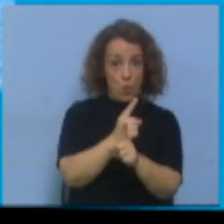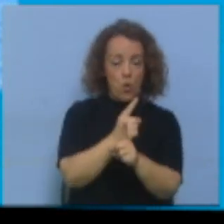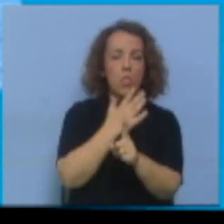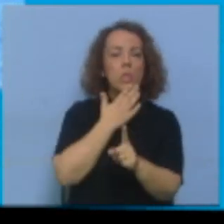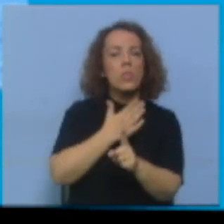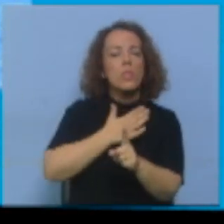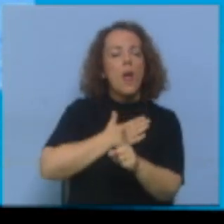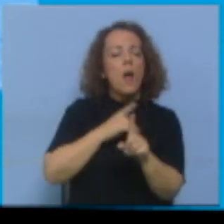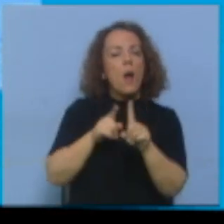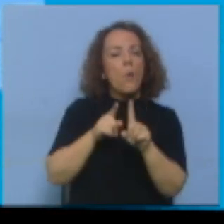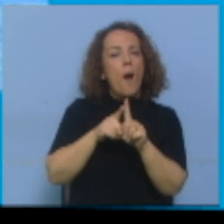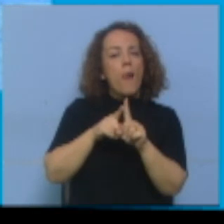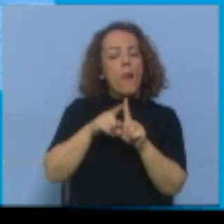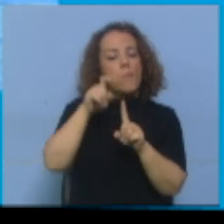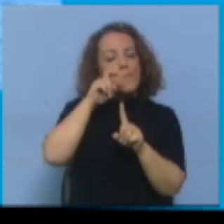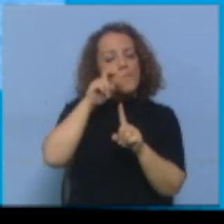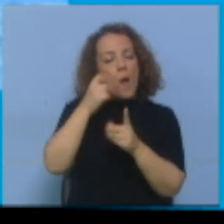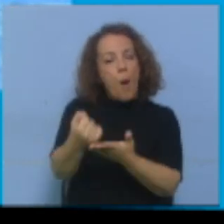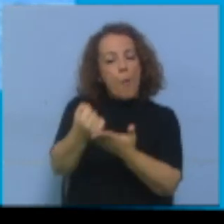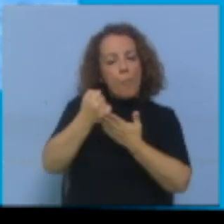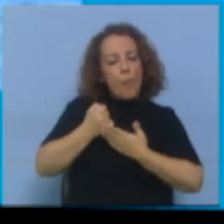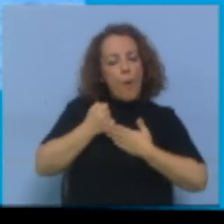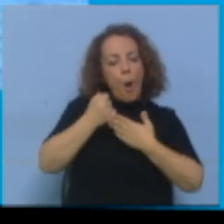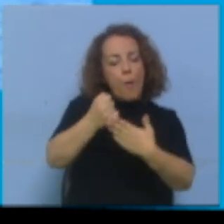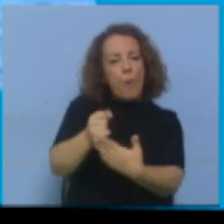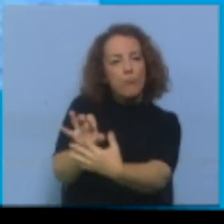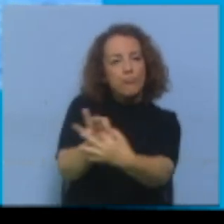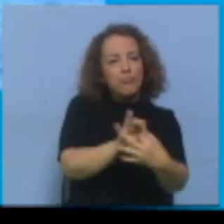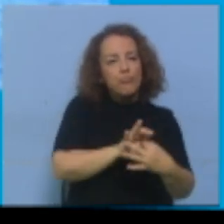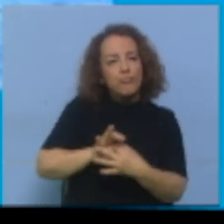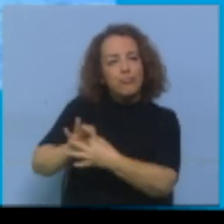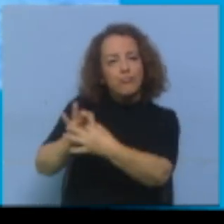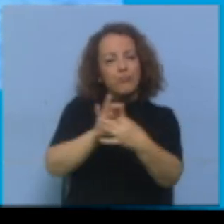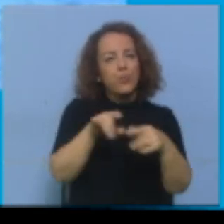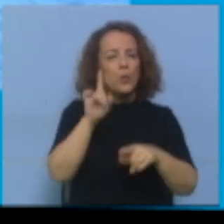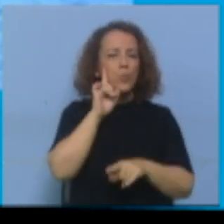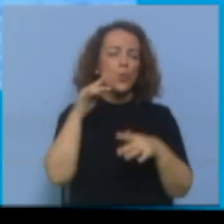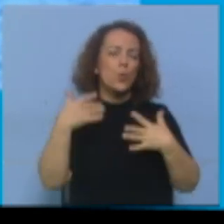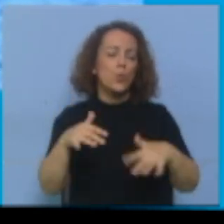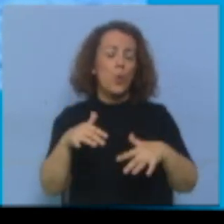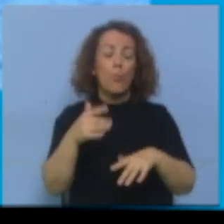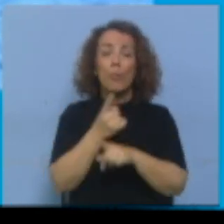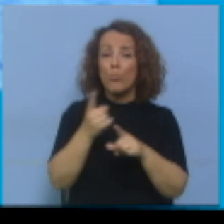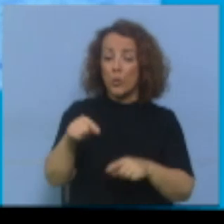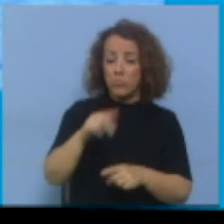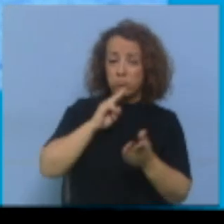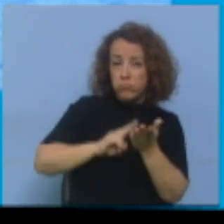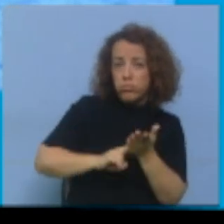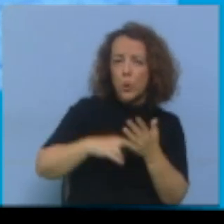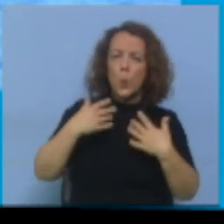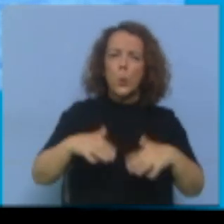de solidariedade, de comunhão, de cumplicidade que é tão importante. Porque o que é dramático aqui é, de facto, a